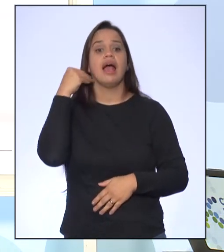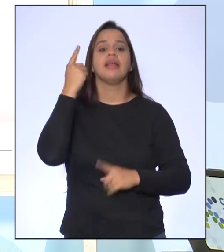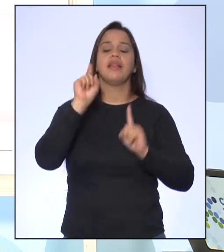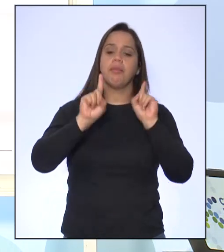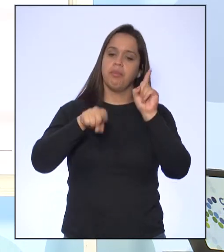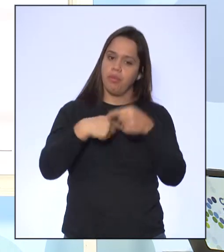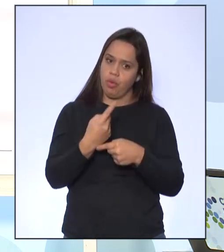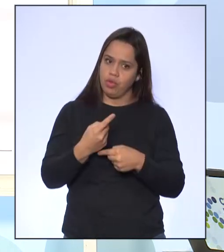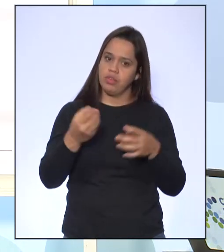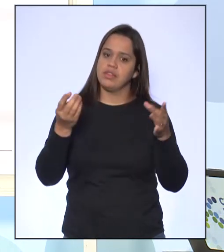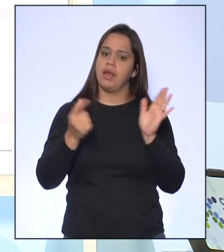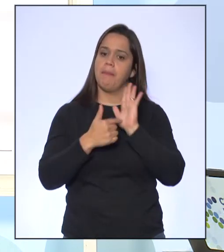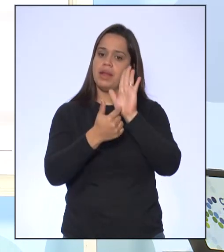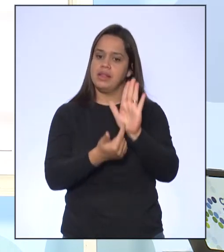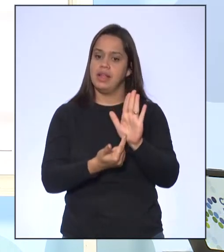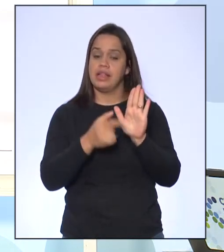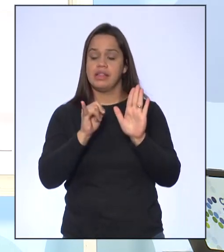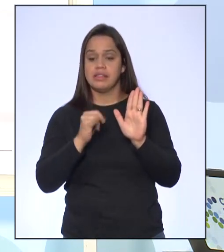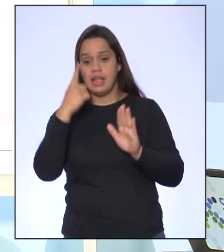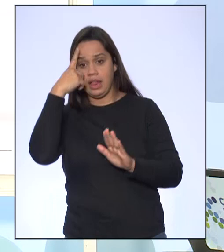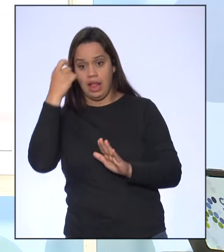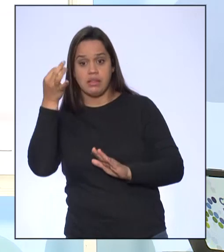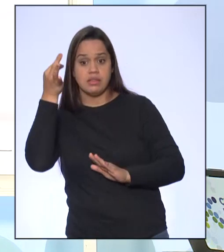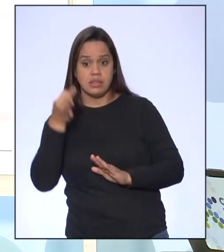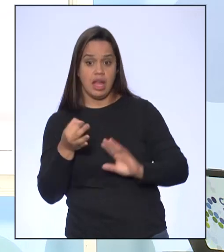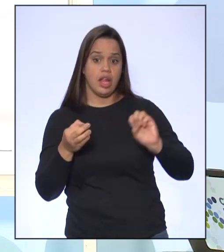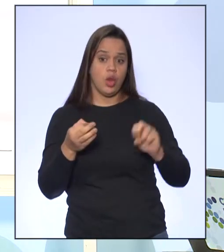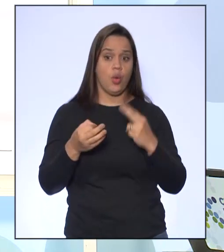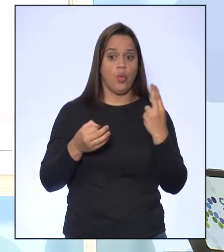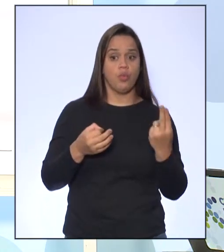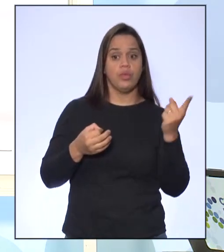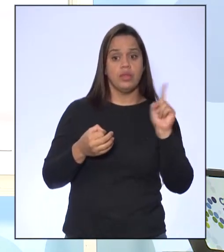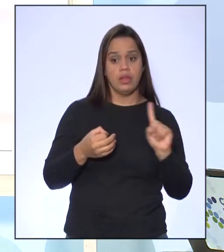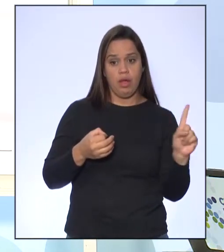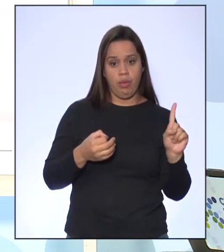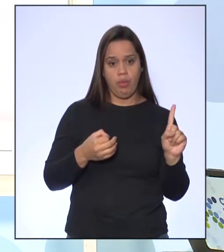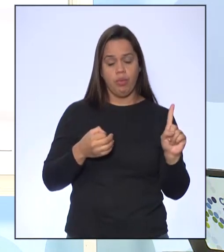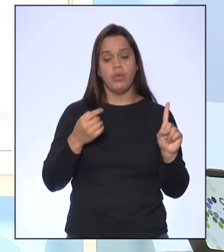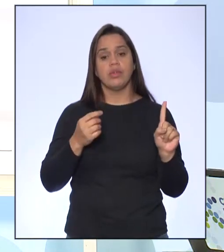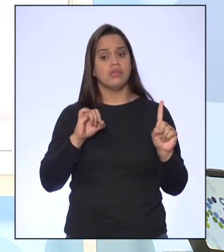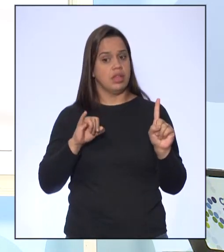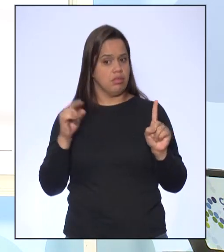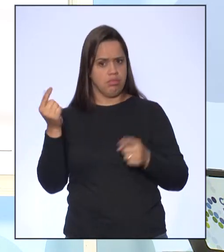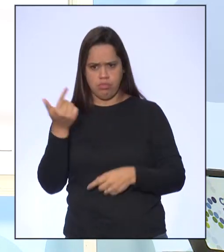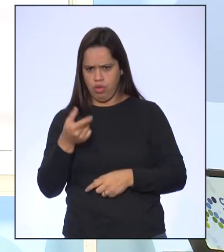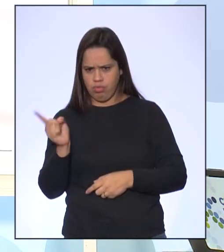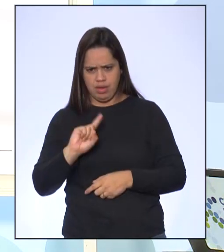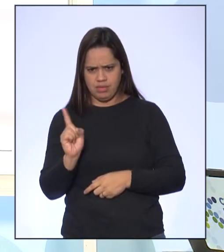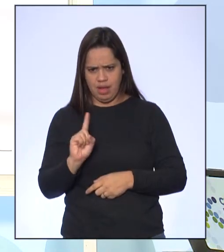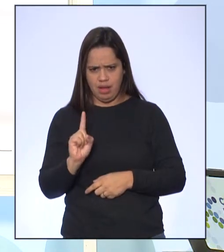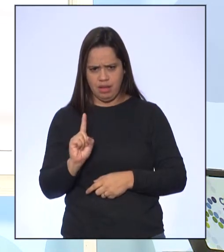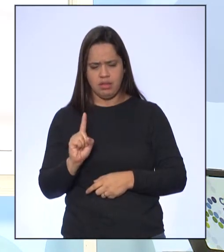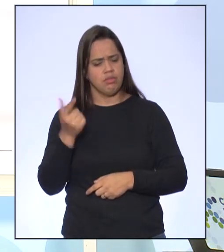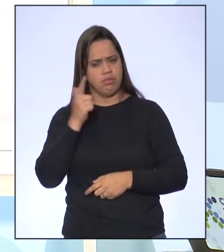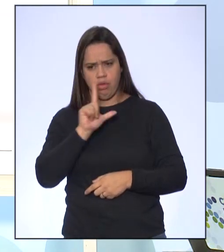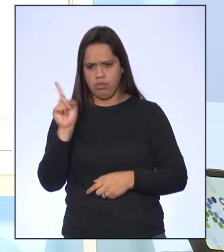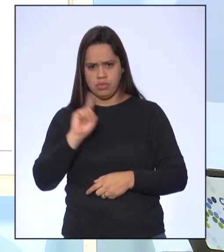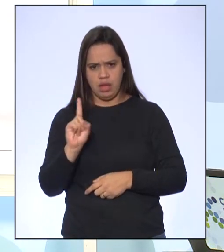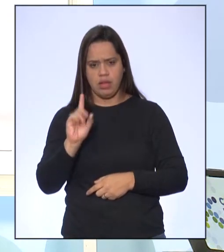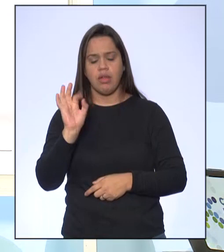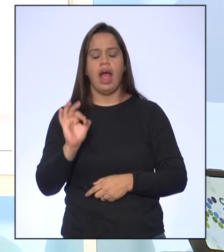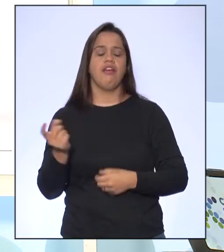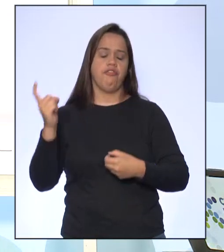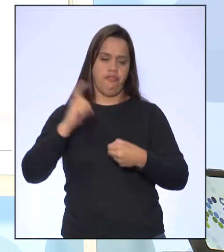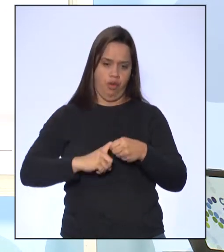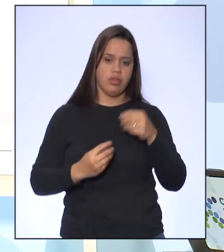se a sua hipótese estava certa ou não. Se a hipótese não estiver certa, Probete, o que a gente faz? Volta de novo na hipótese, cria uma outra hipótese, experimenta de